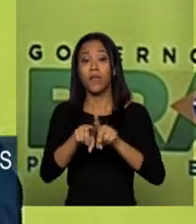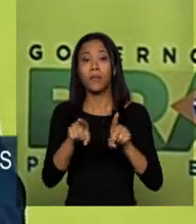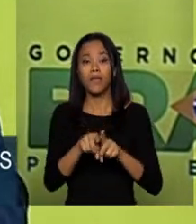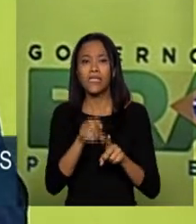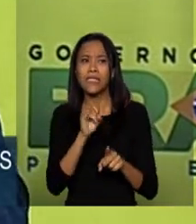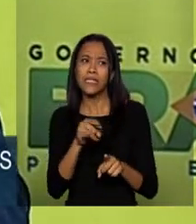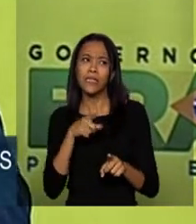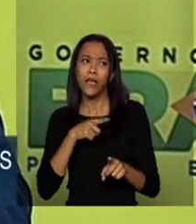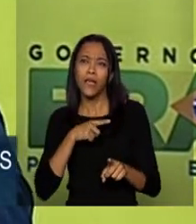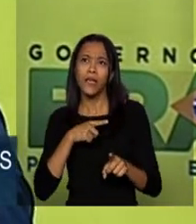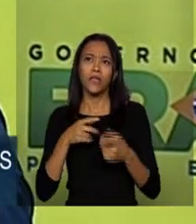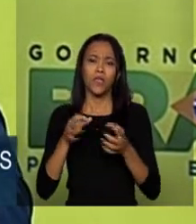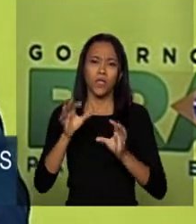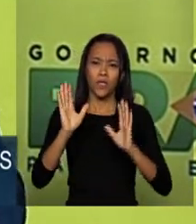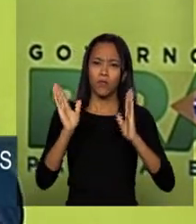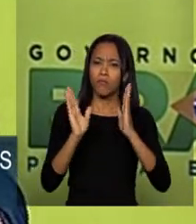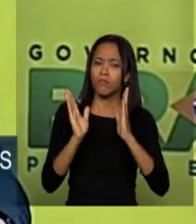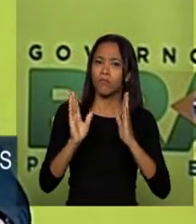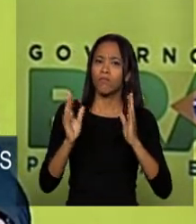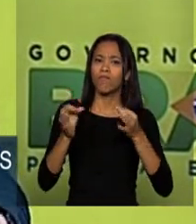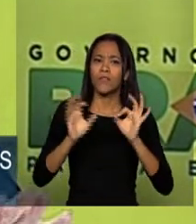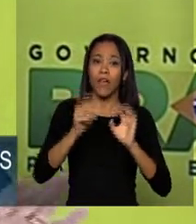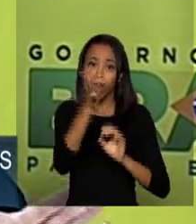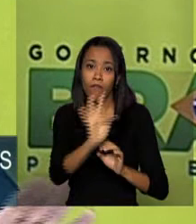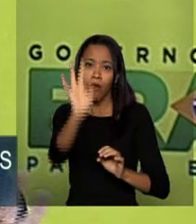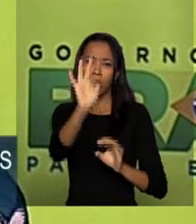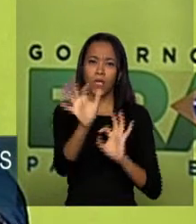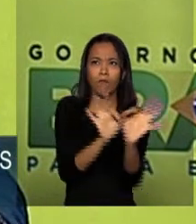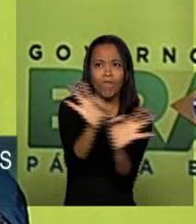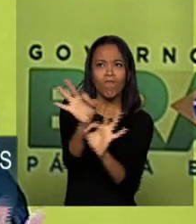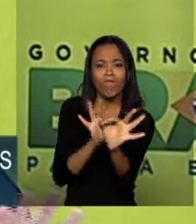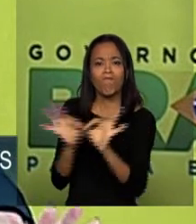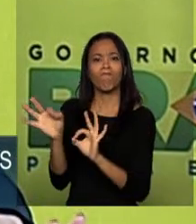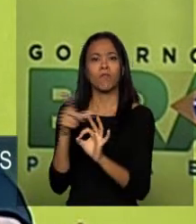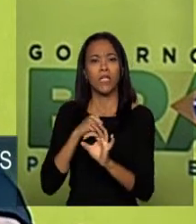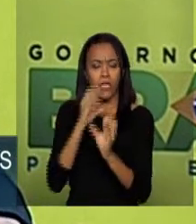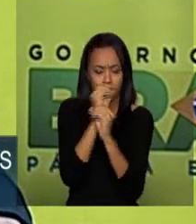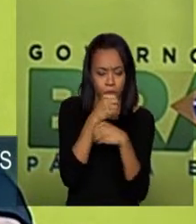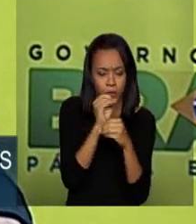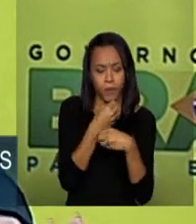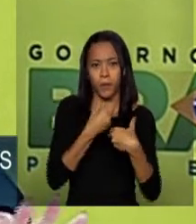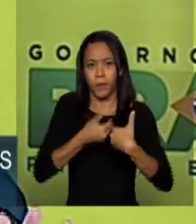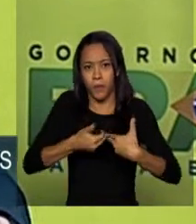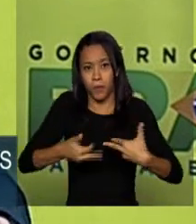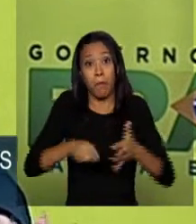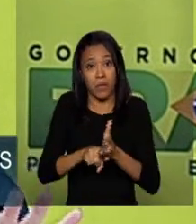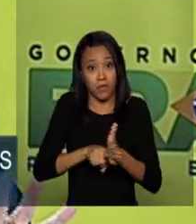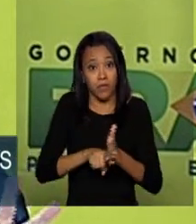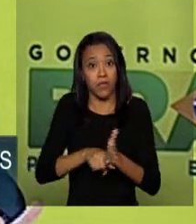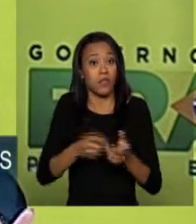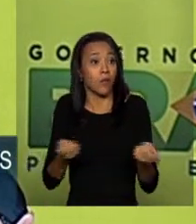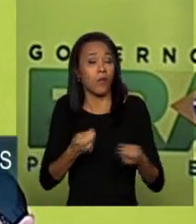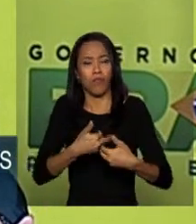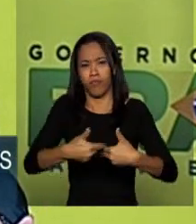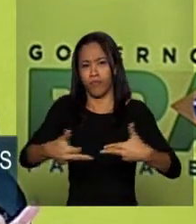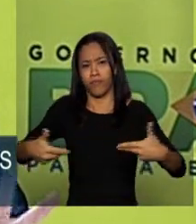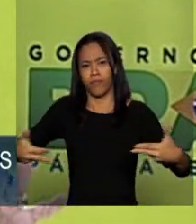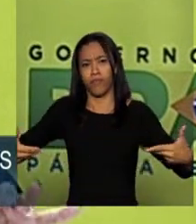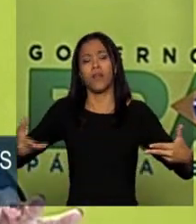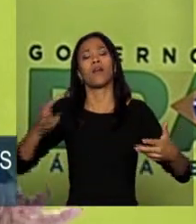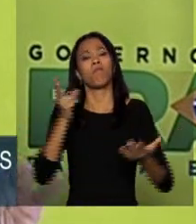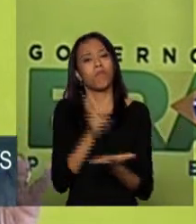condições de infraestrutura são basicamente as mesmas do edital passado. Ou seja, mantemos os